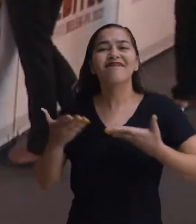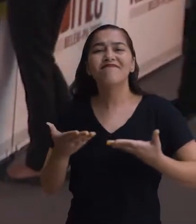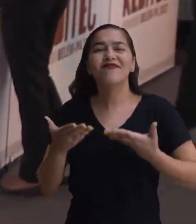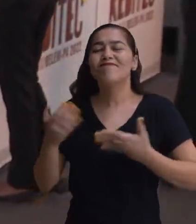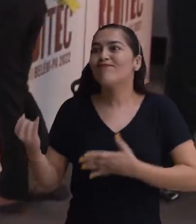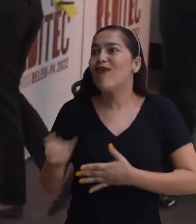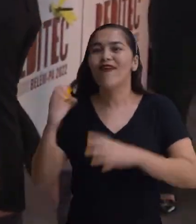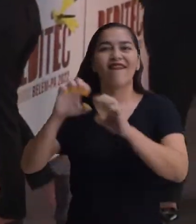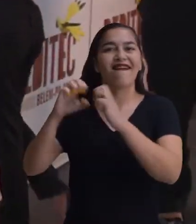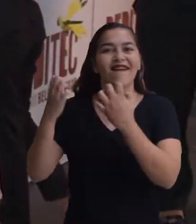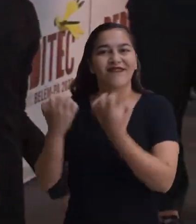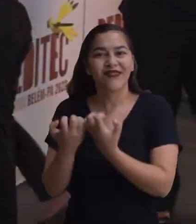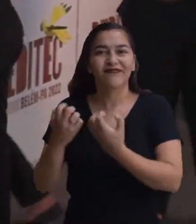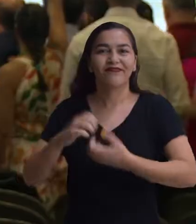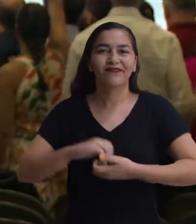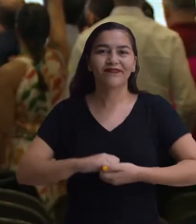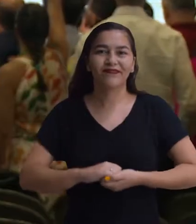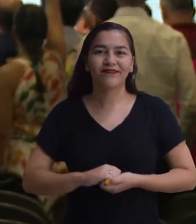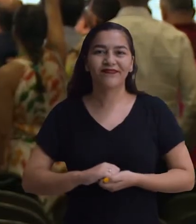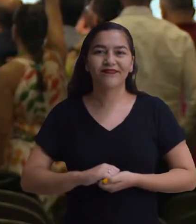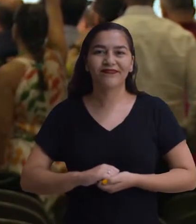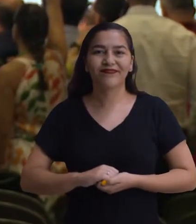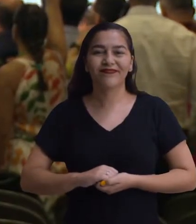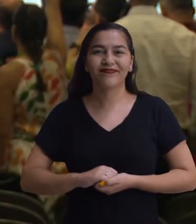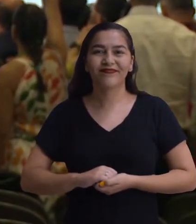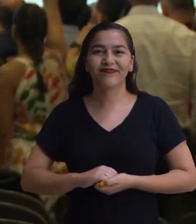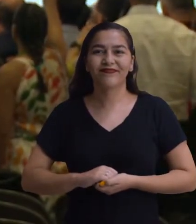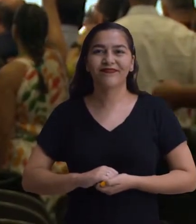e organizar esse importante evento.